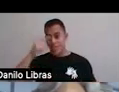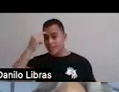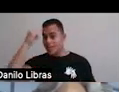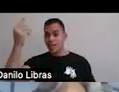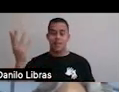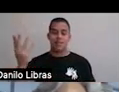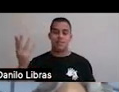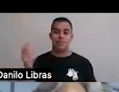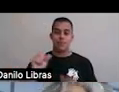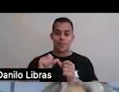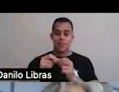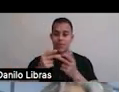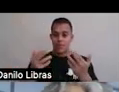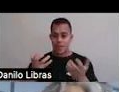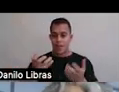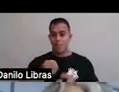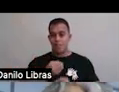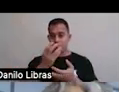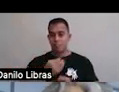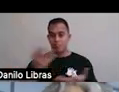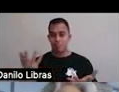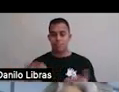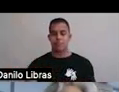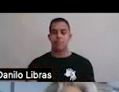falar alguma coisa?